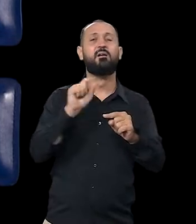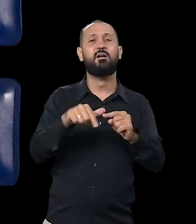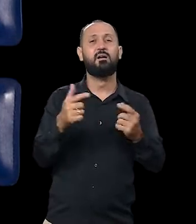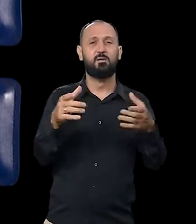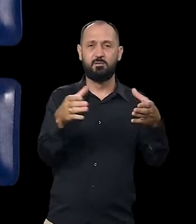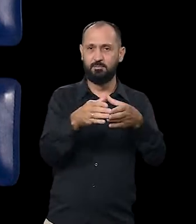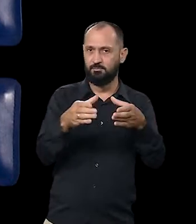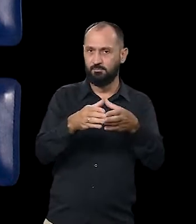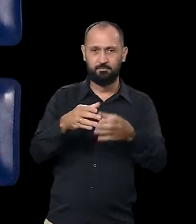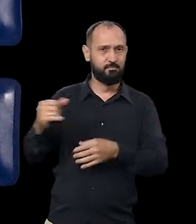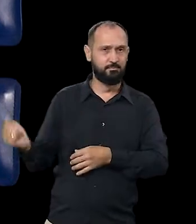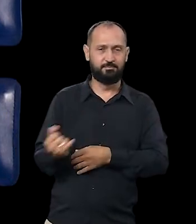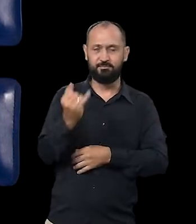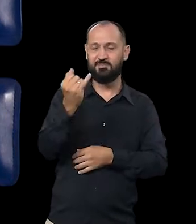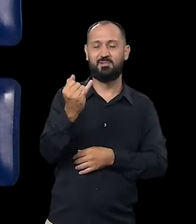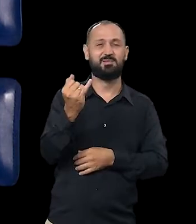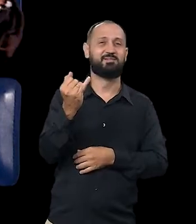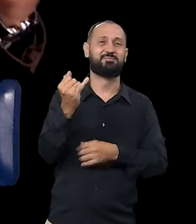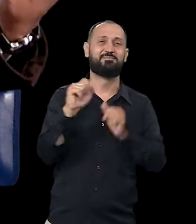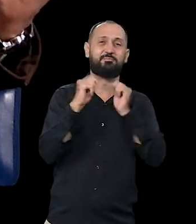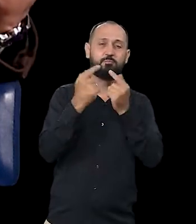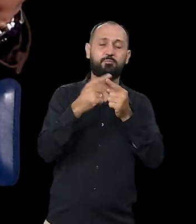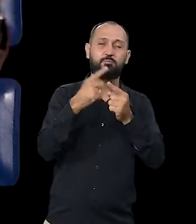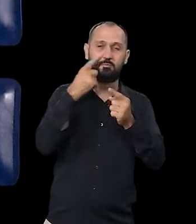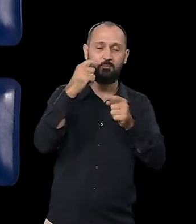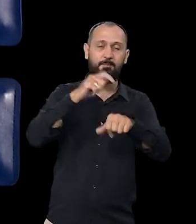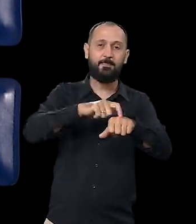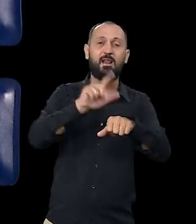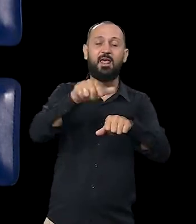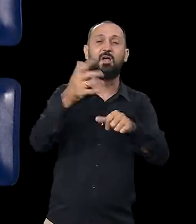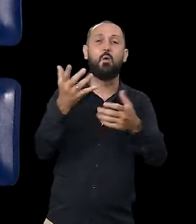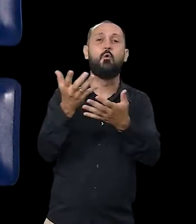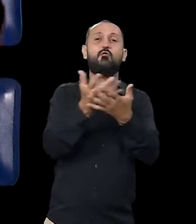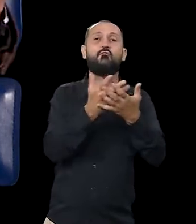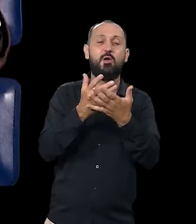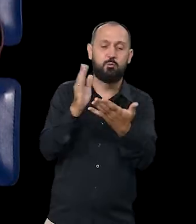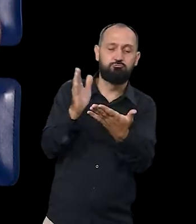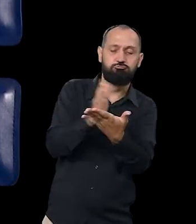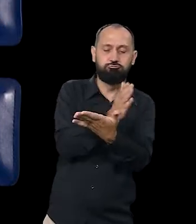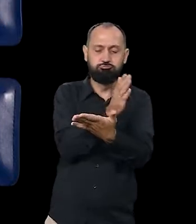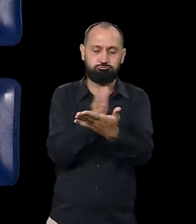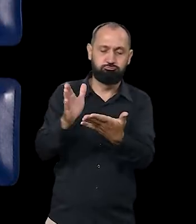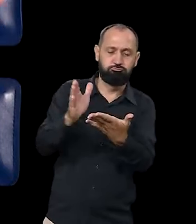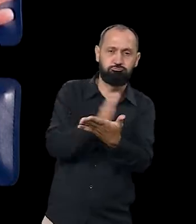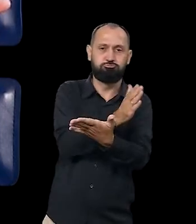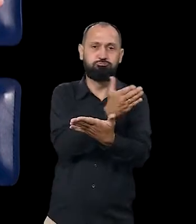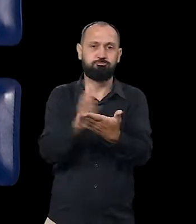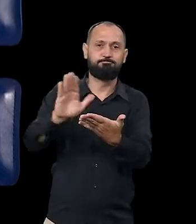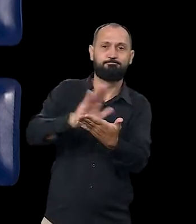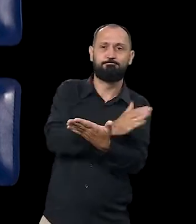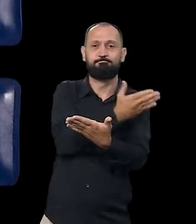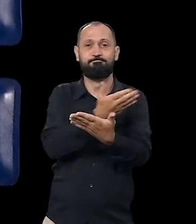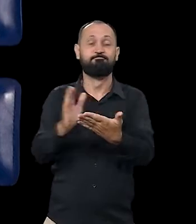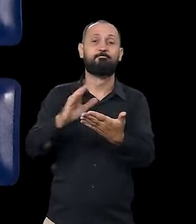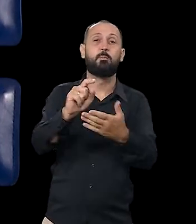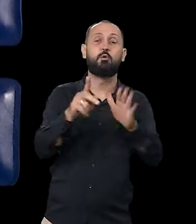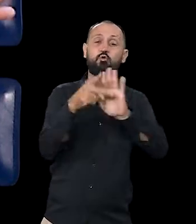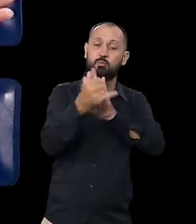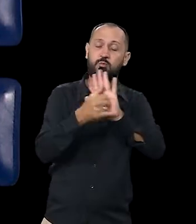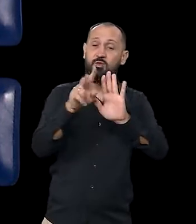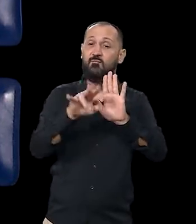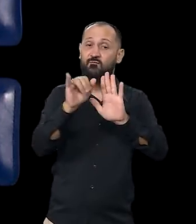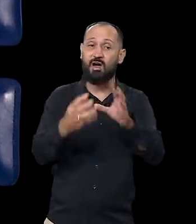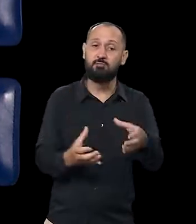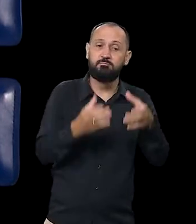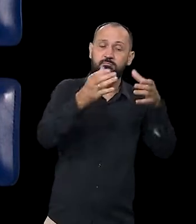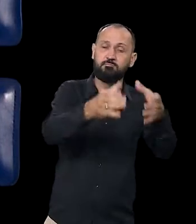comissão mais importante da Casa, porque ela é o filtro, o anteparo dos projetos que irão ou